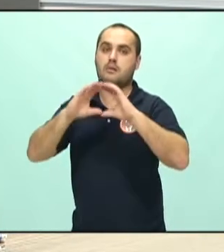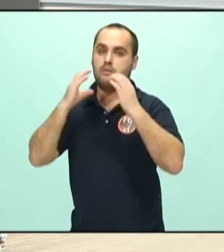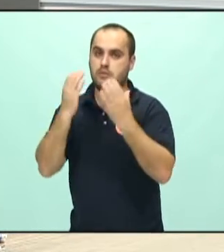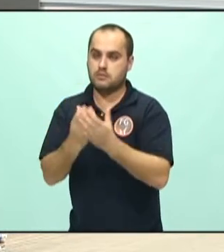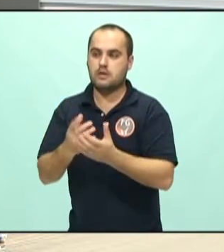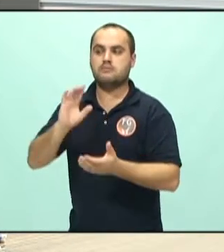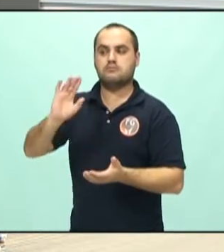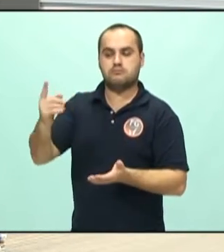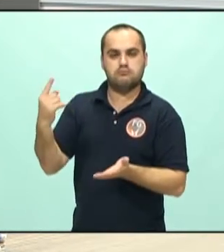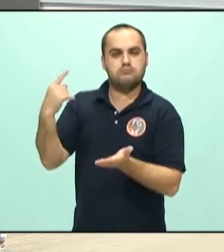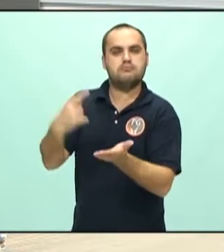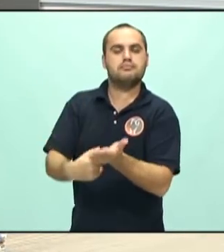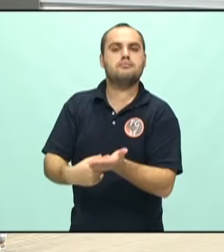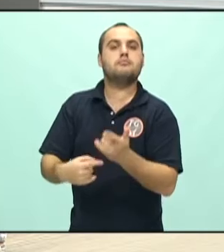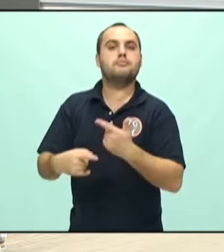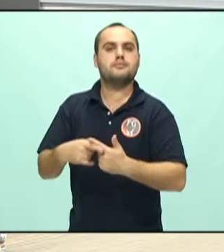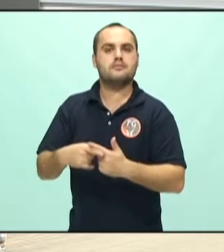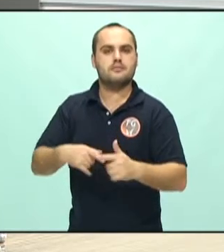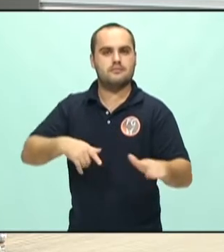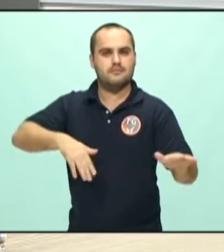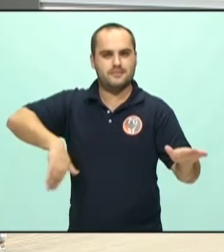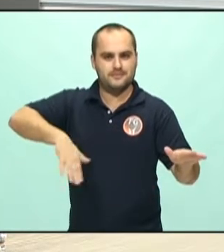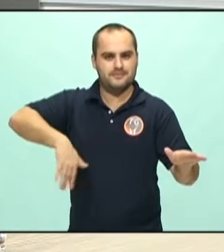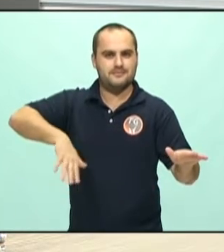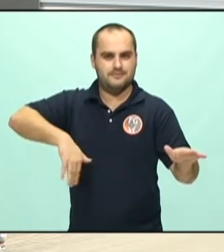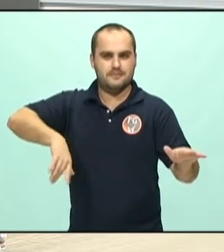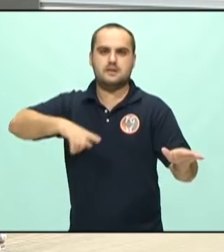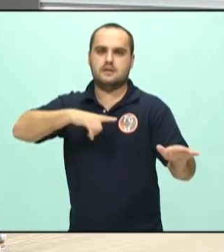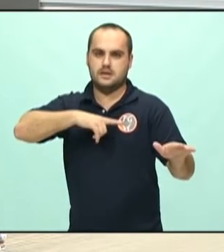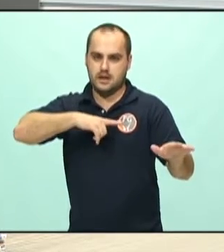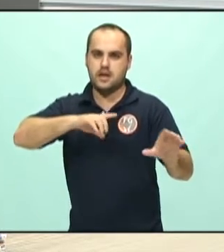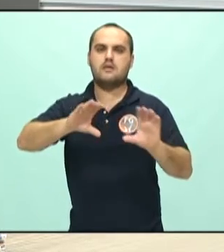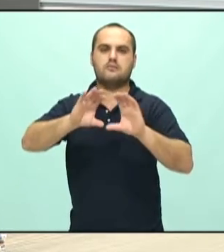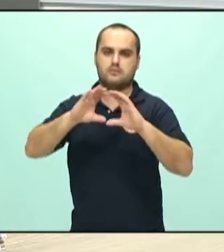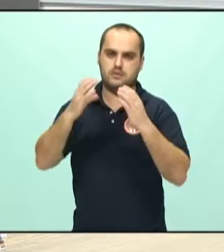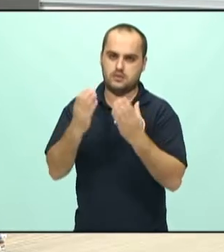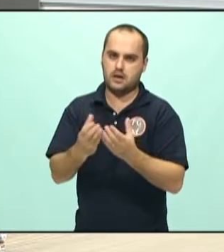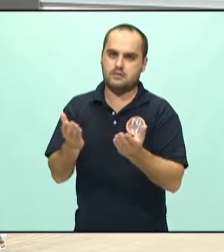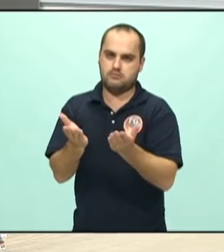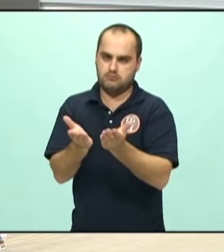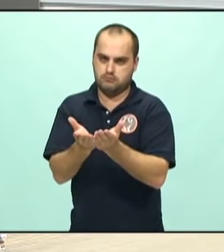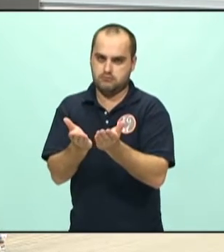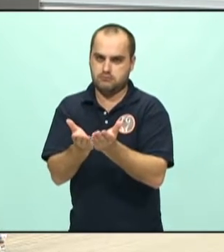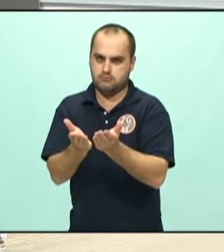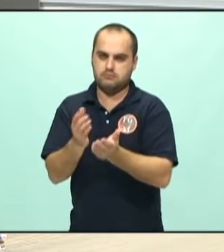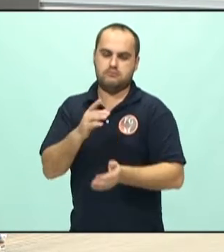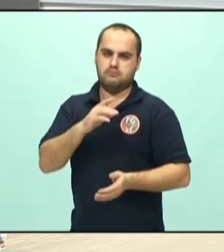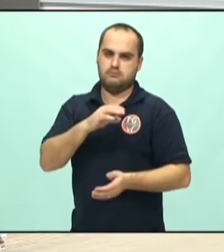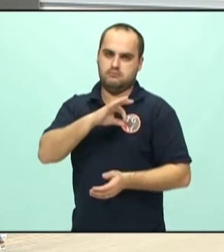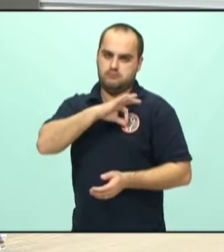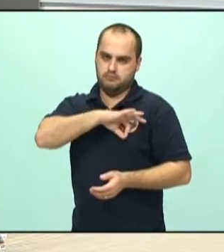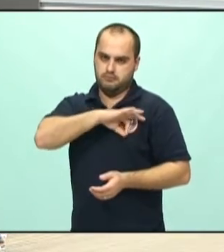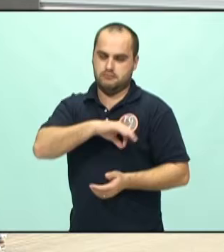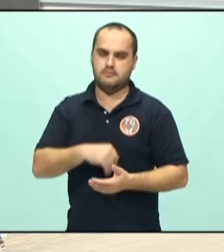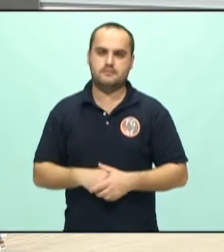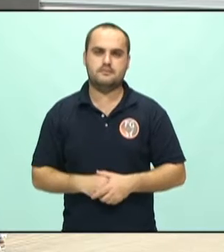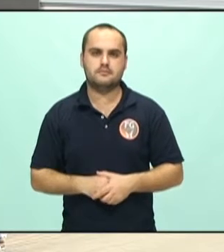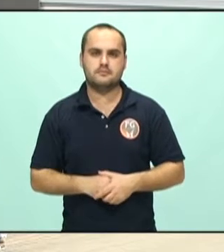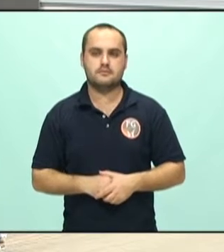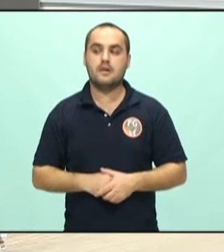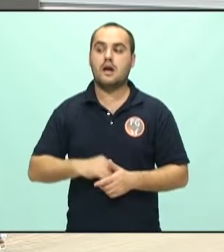acertos principalmente porque ali na praia brava gente tem uma comunidade de baixa renda ea gente tem trabalhado a gente trabalhou com eles na